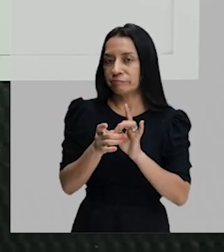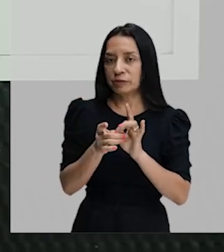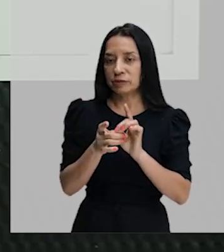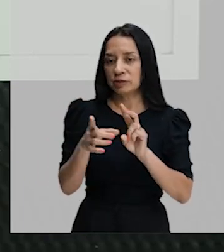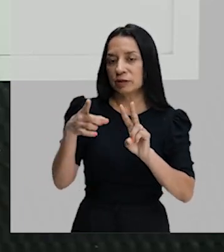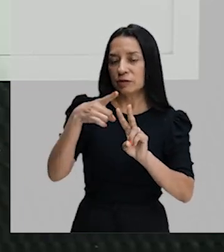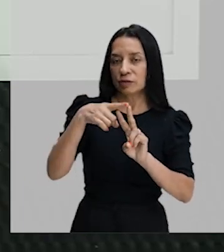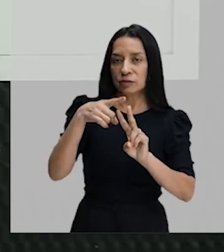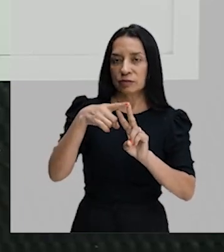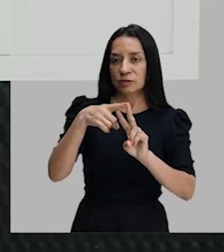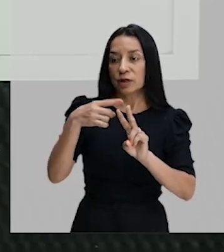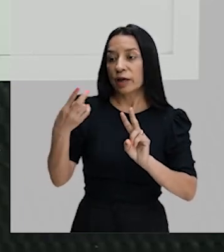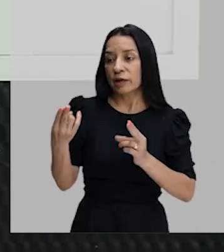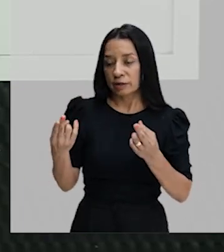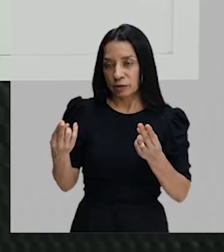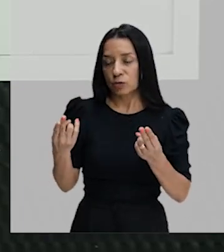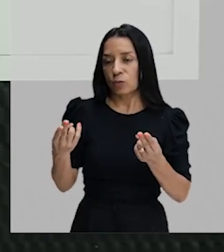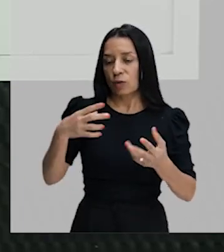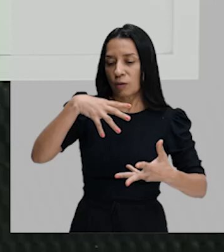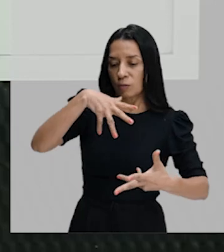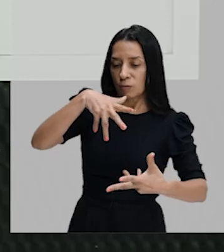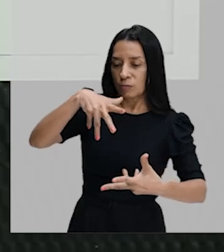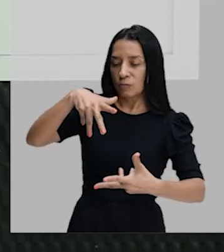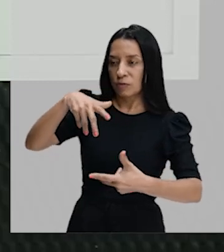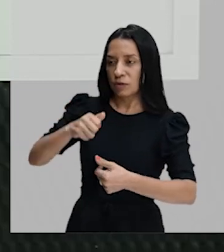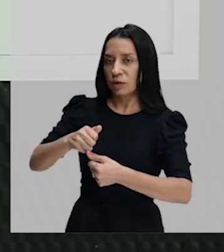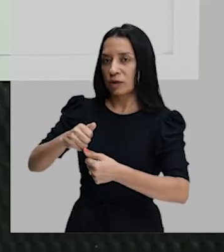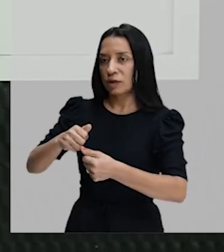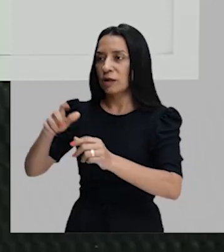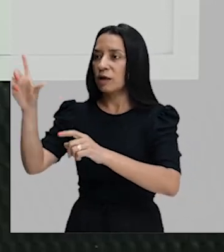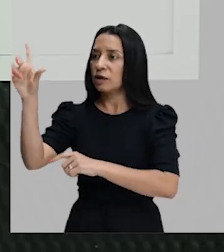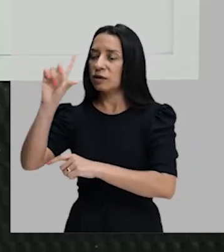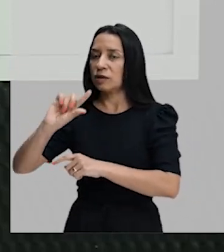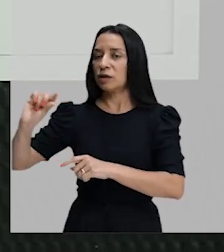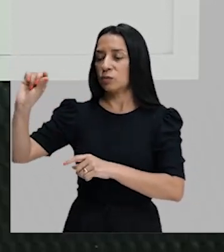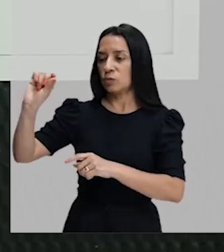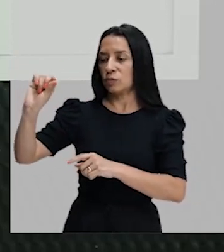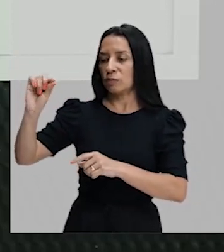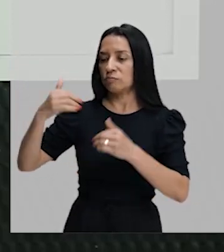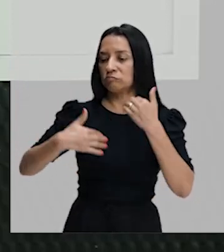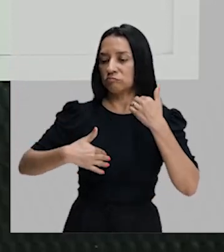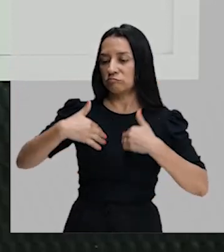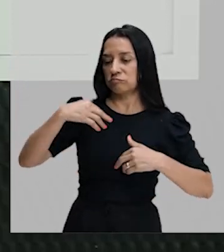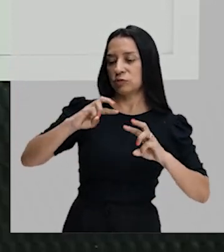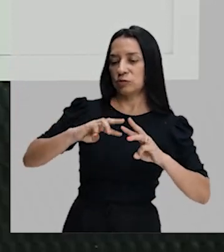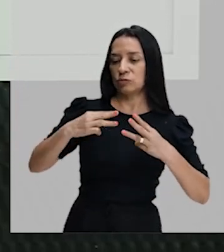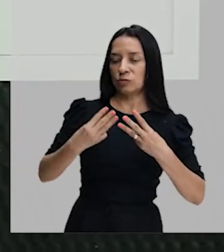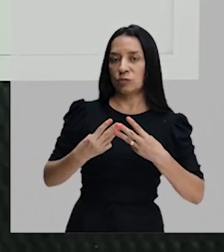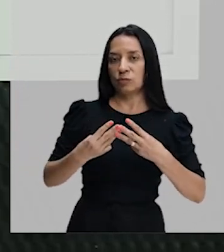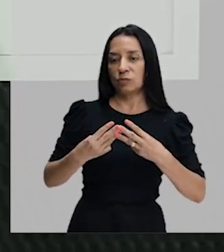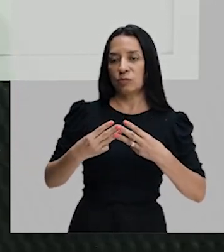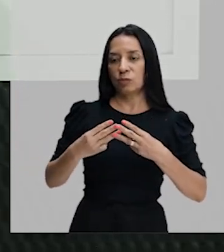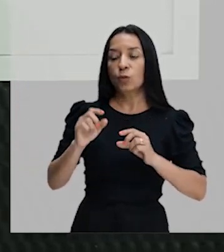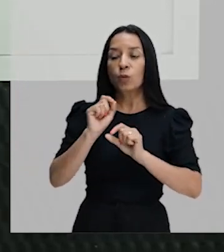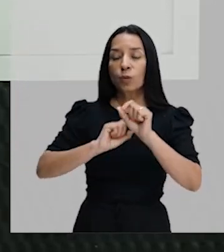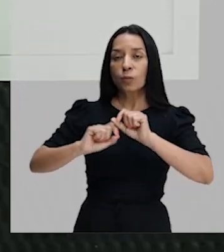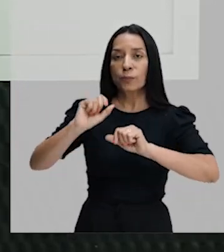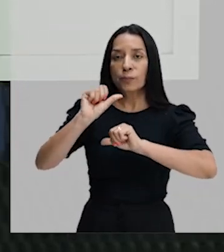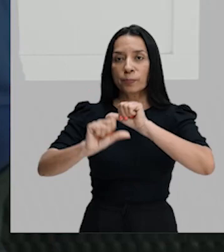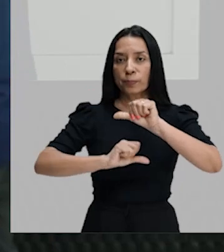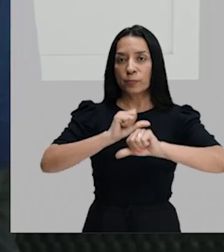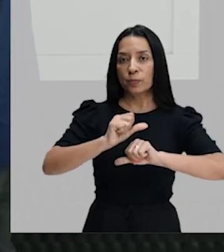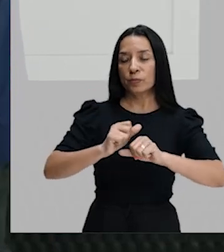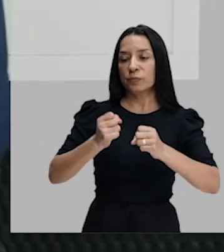mesma na Terra e na Lua. A massa de um corpo ele é o mesmo. O que vai mudar é o seu peso, que nós vamos falar depois. Tá